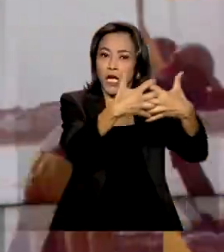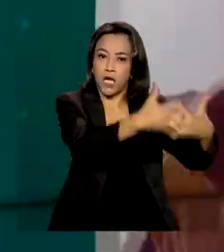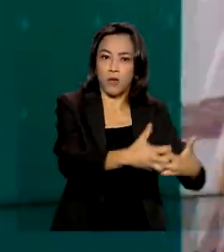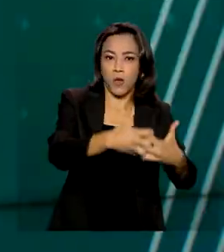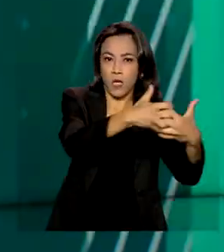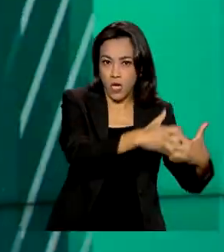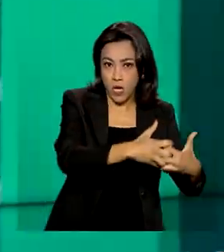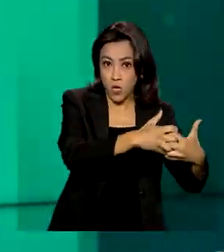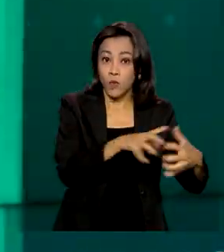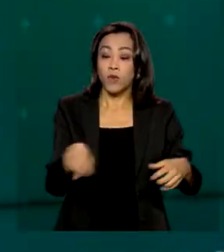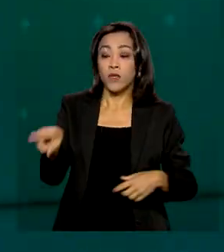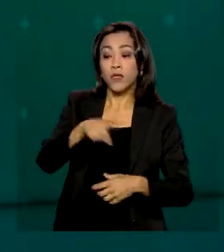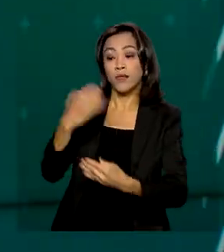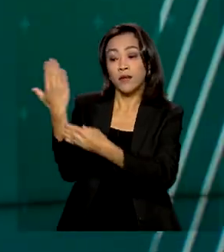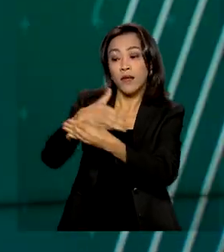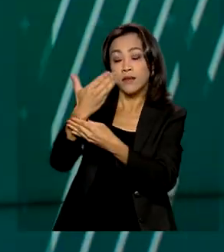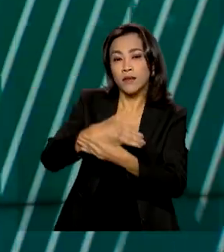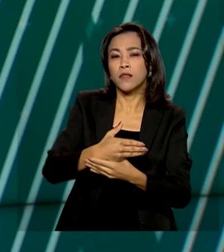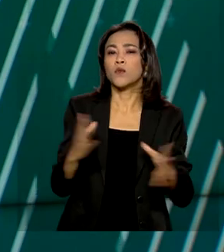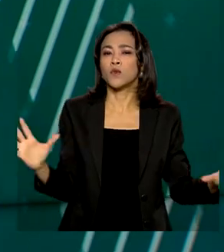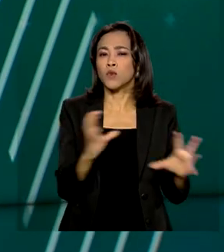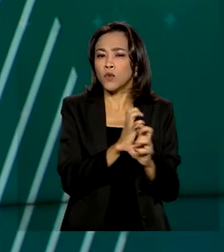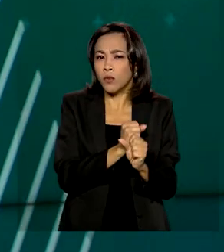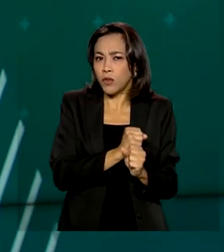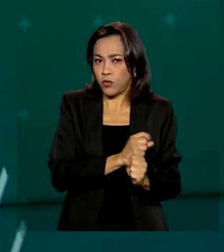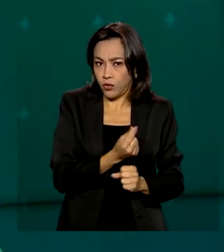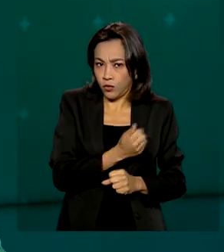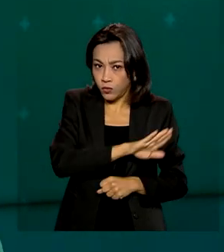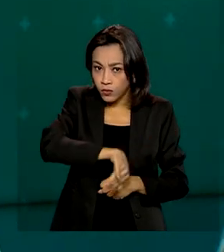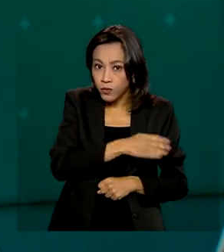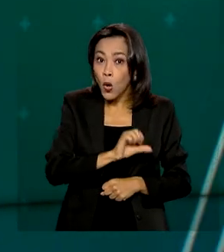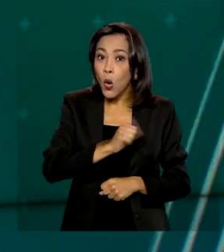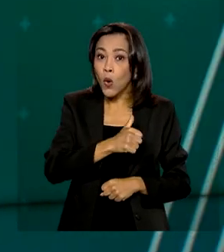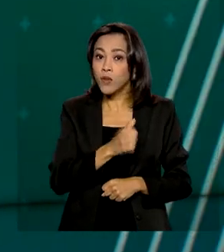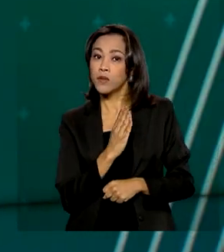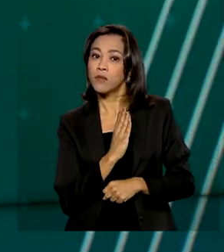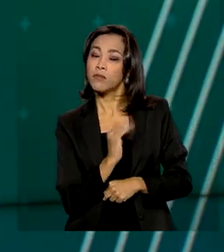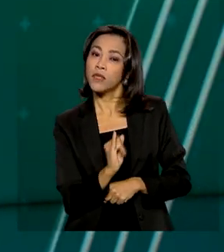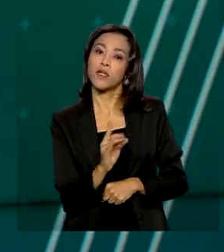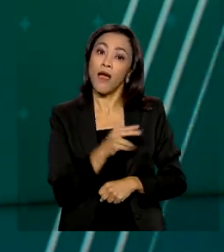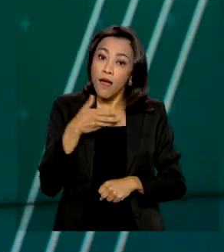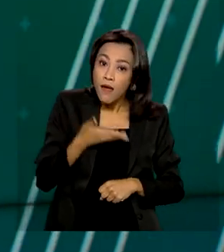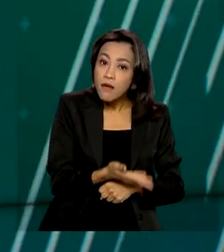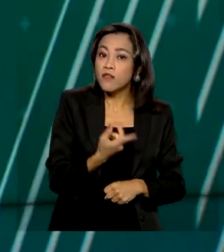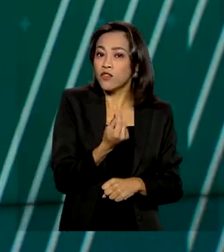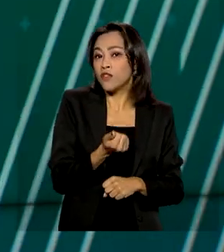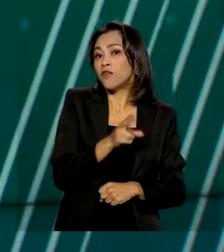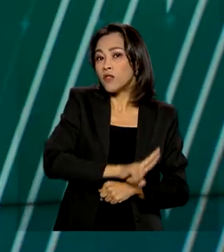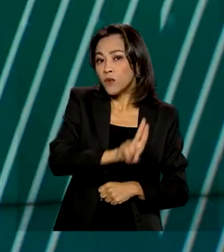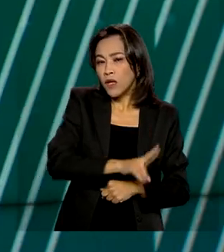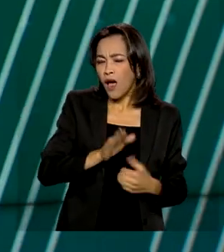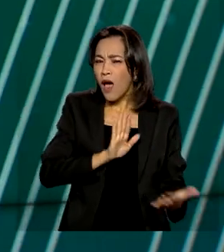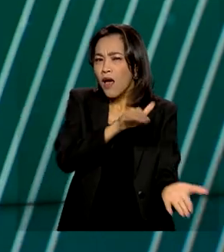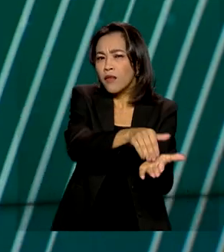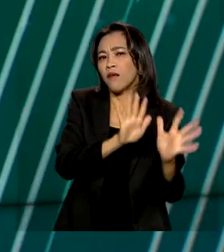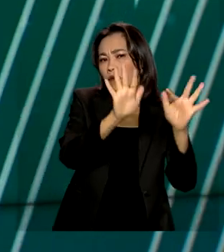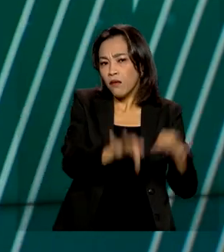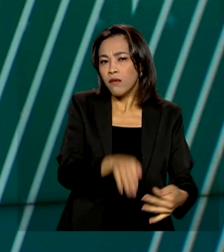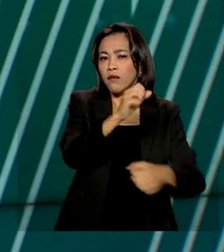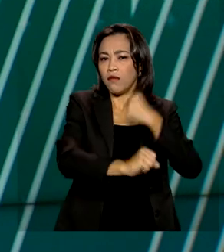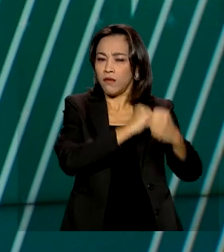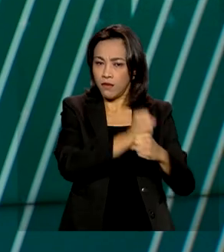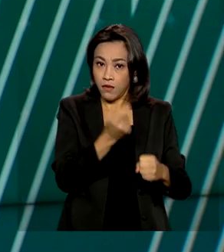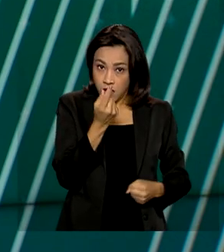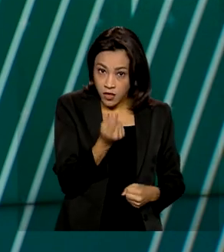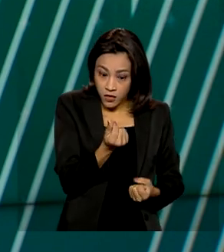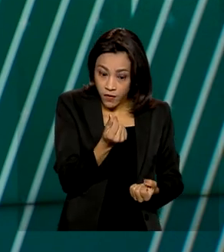o recurso é de quase 11 bilhões de reais além de ser usado para o pagamento do benefício até o fim do ano o valor também será